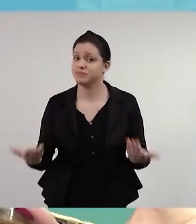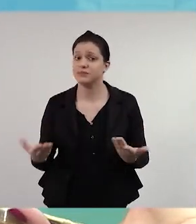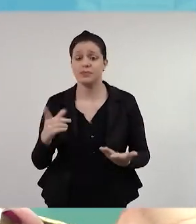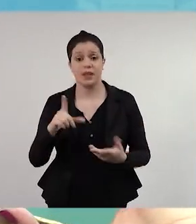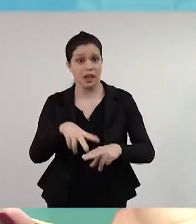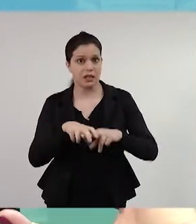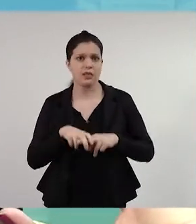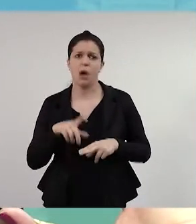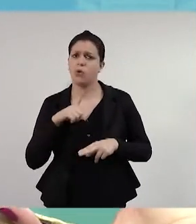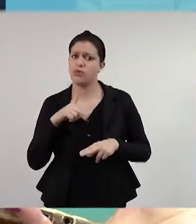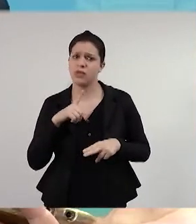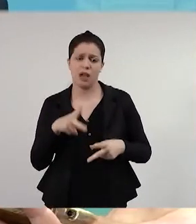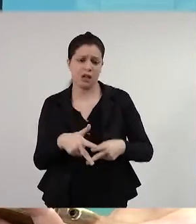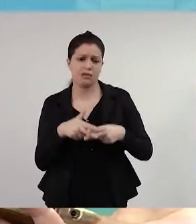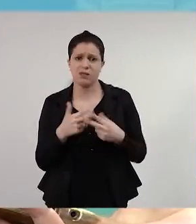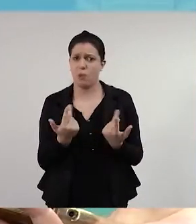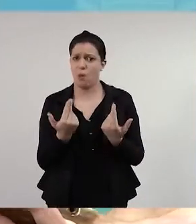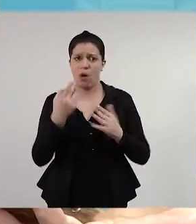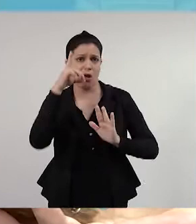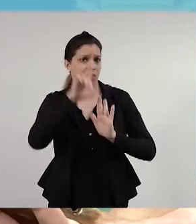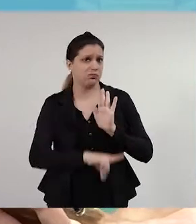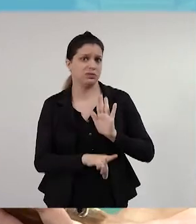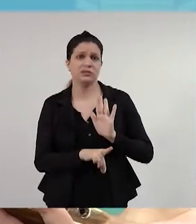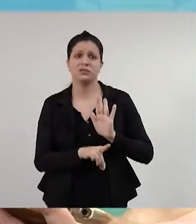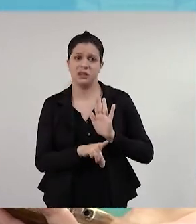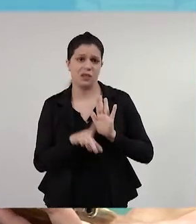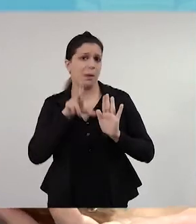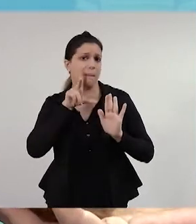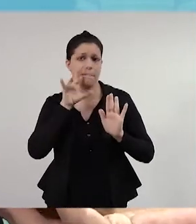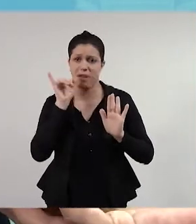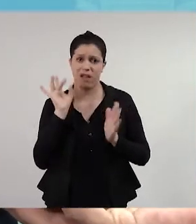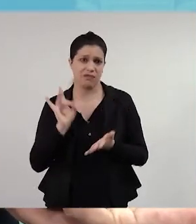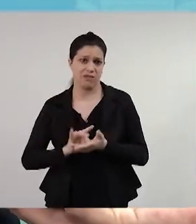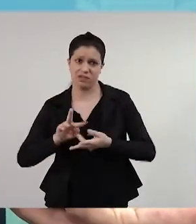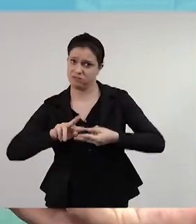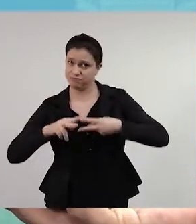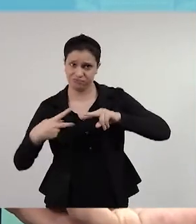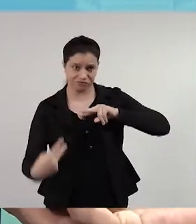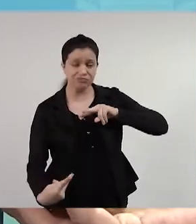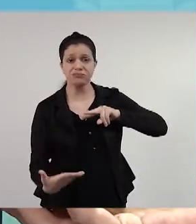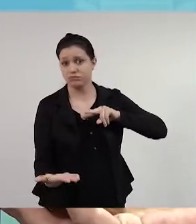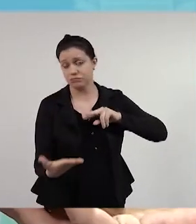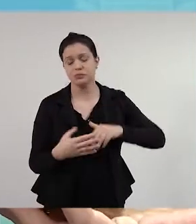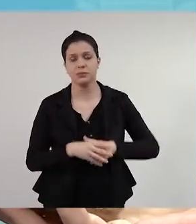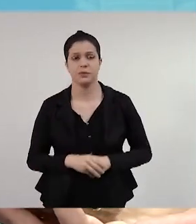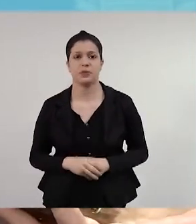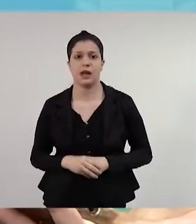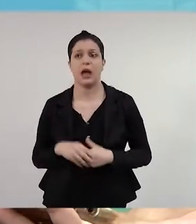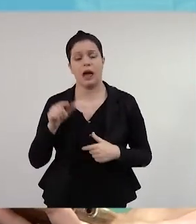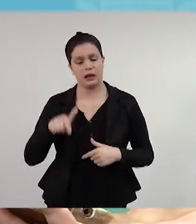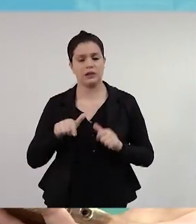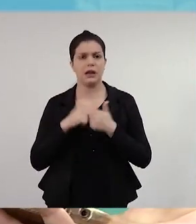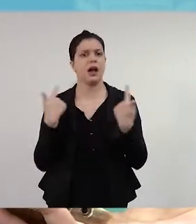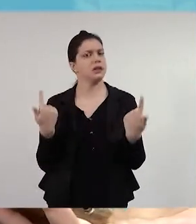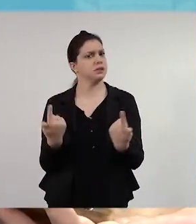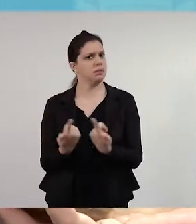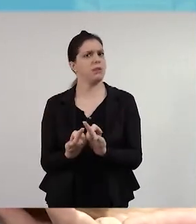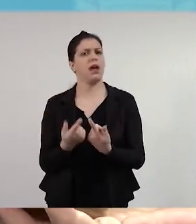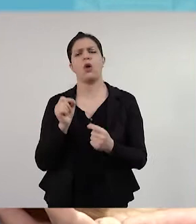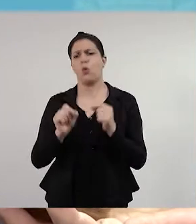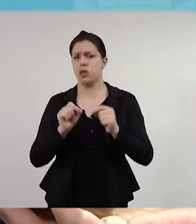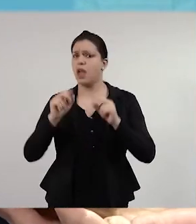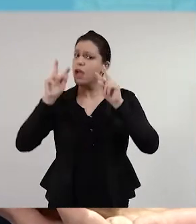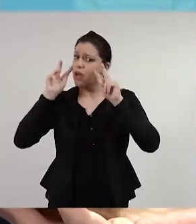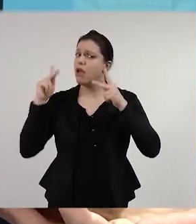é incondicional. E ele precisa ter também os direitos iguais aos pais biológicos. Então, a